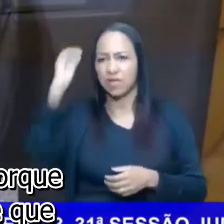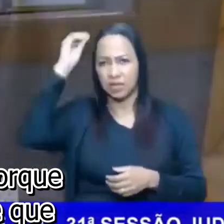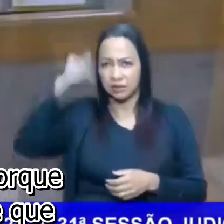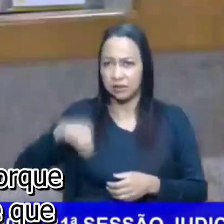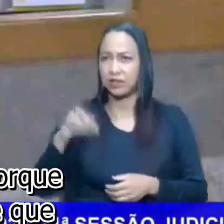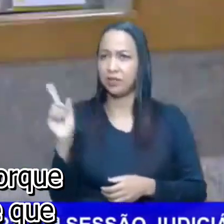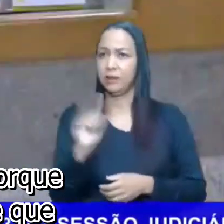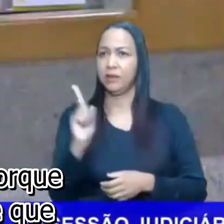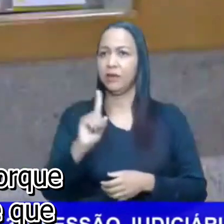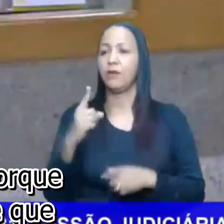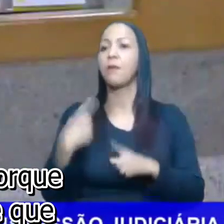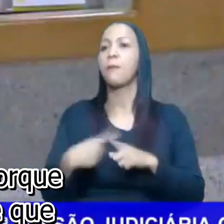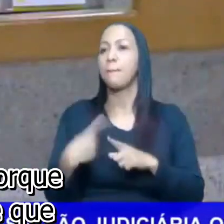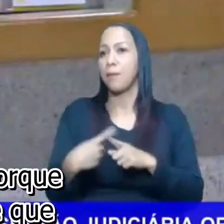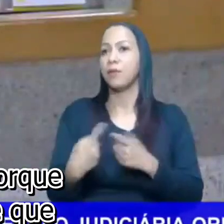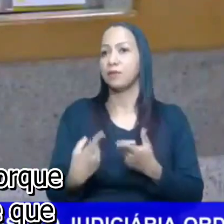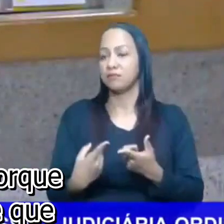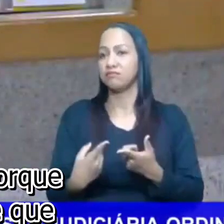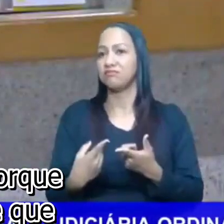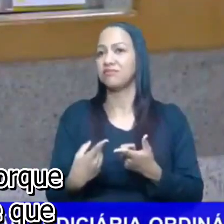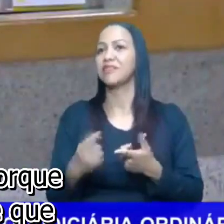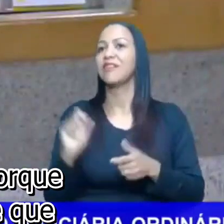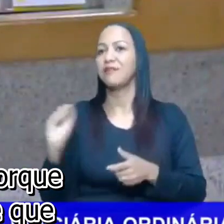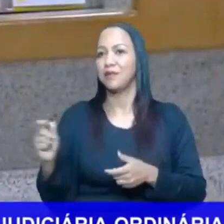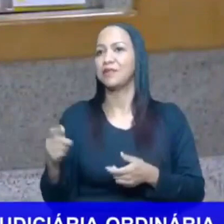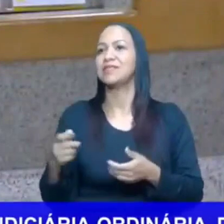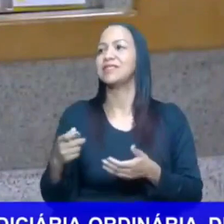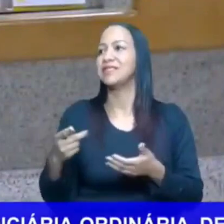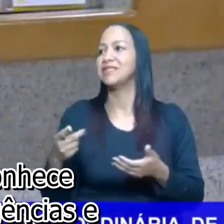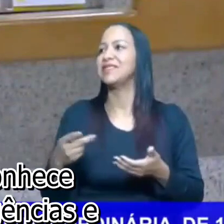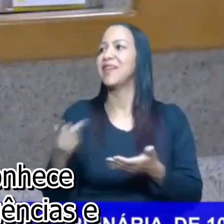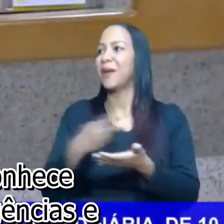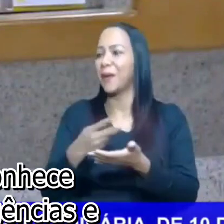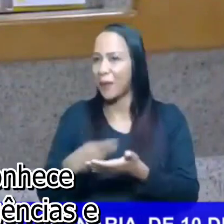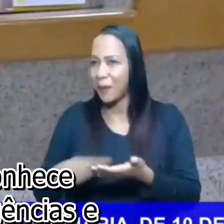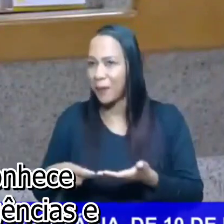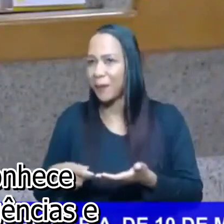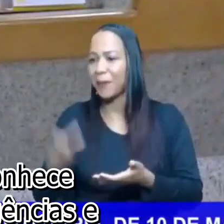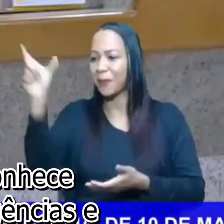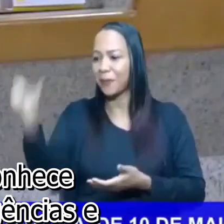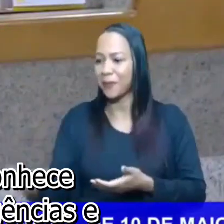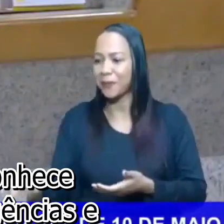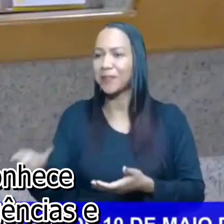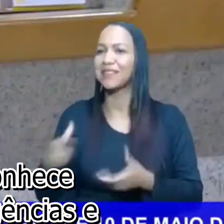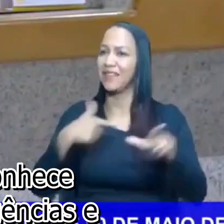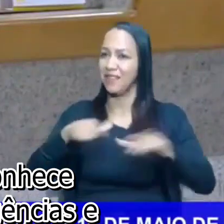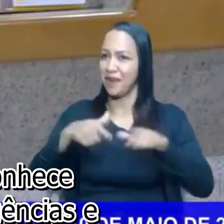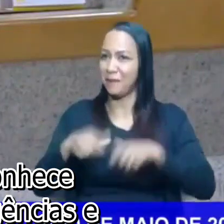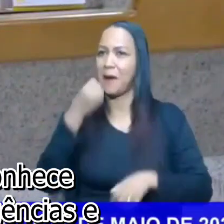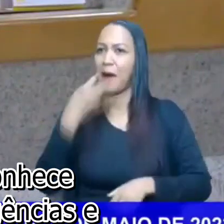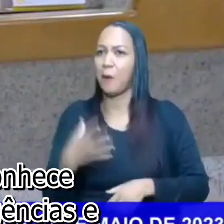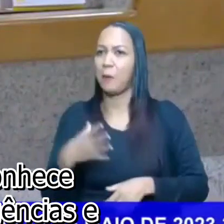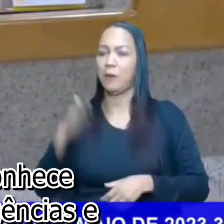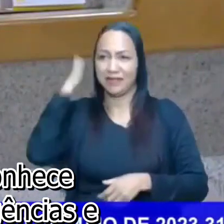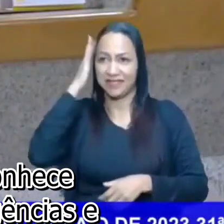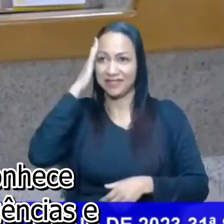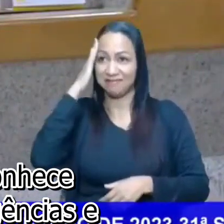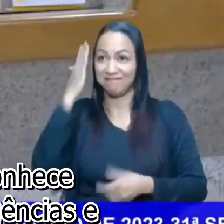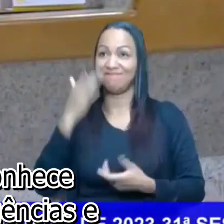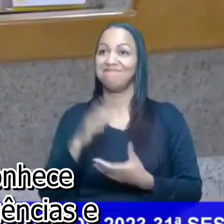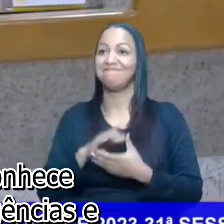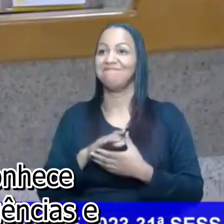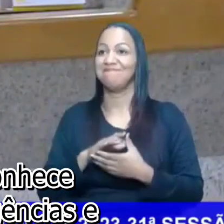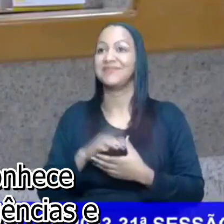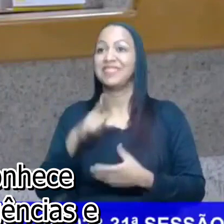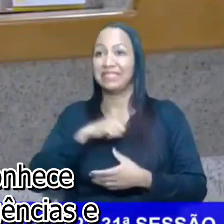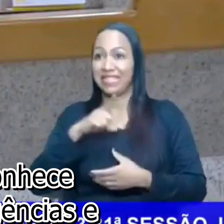Pablo, porque você é um procurador realmente que prima por um bom trabalho, e a gente reconhece, embora